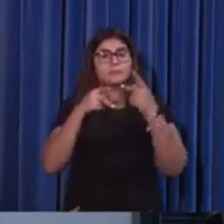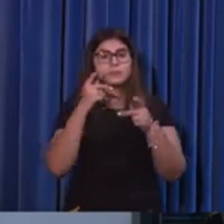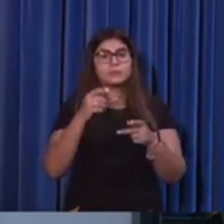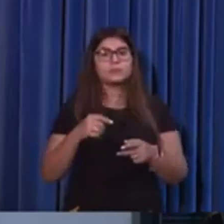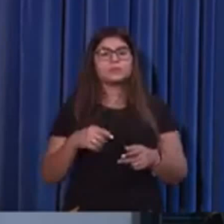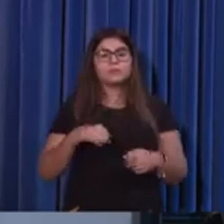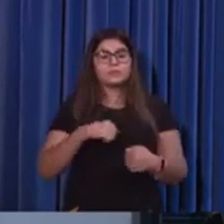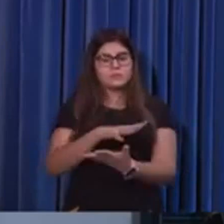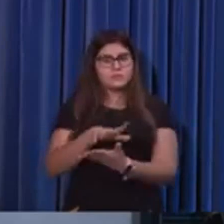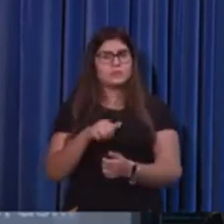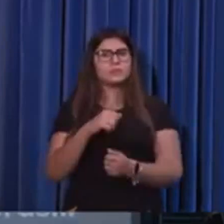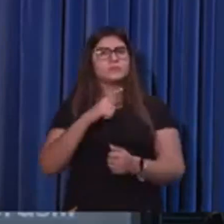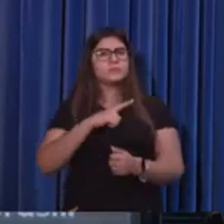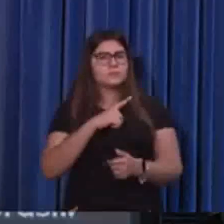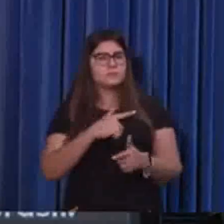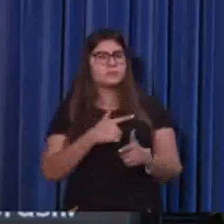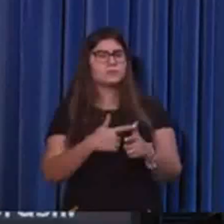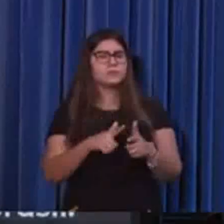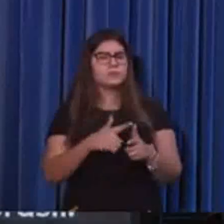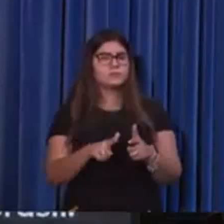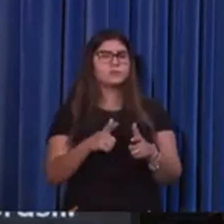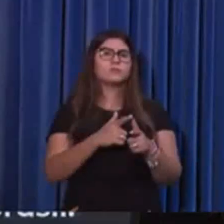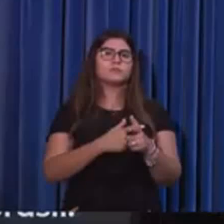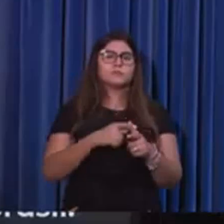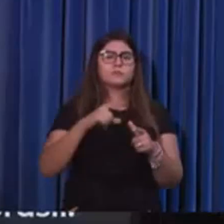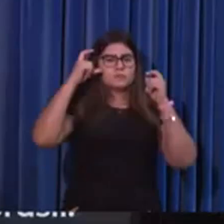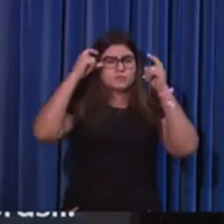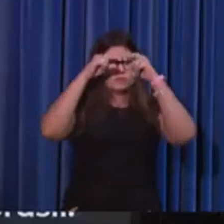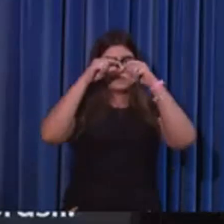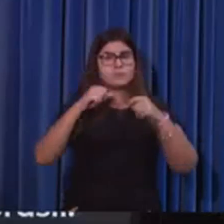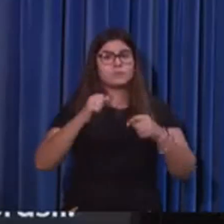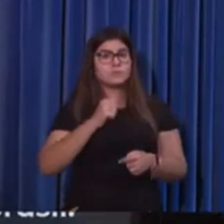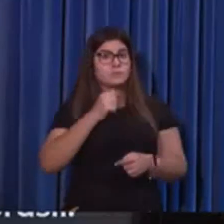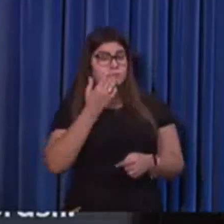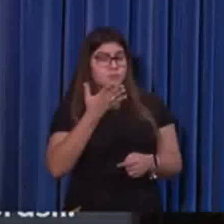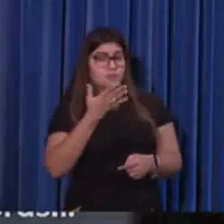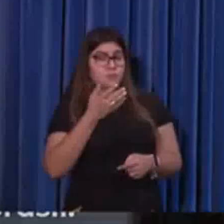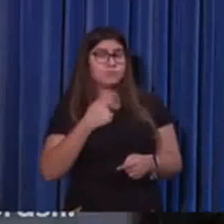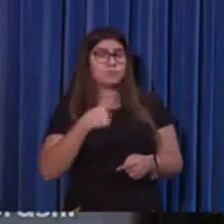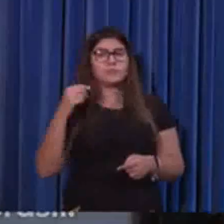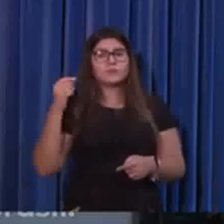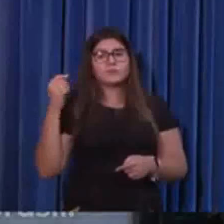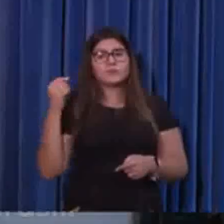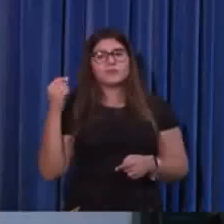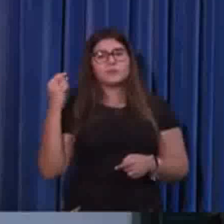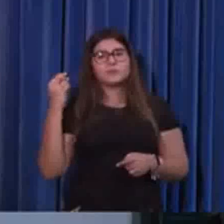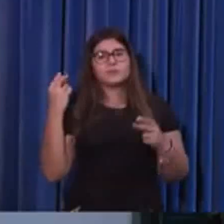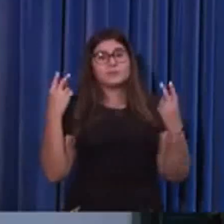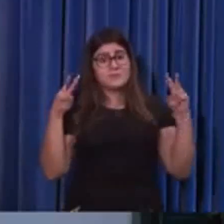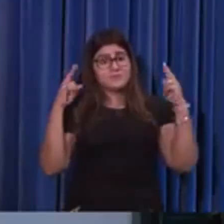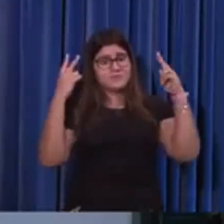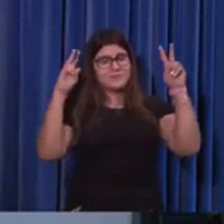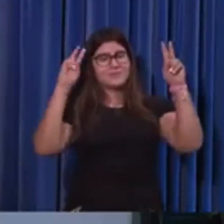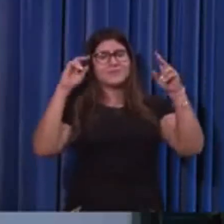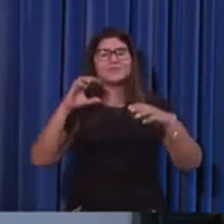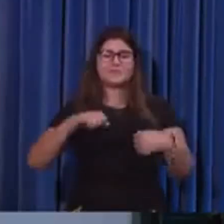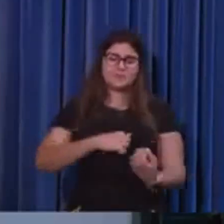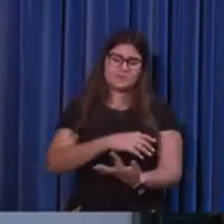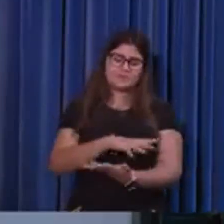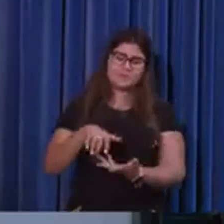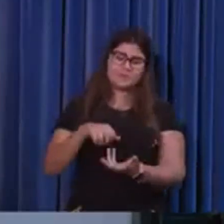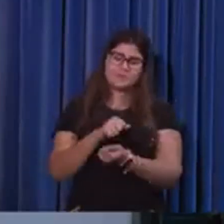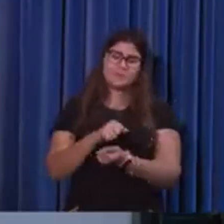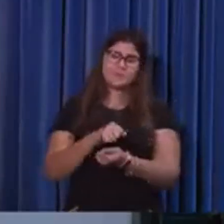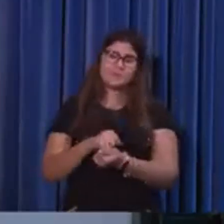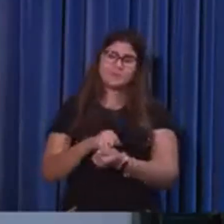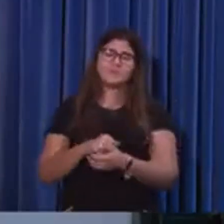por aflições, mas tende bom ânimo, eu venci o mundo. Amados, você tem aí alguém do seu lado. Eu não sou daquela